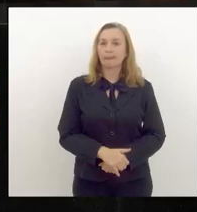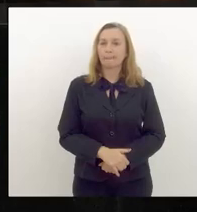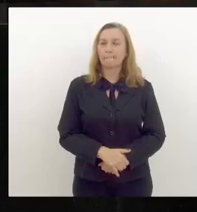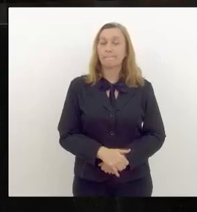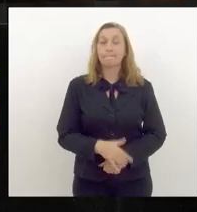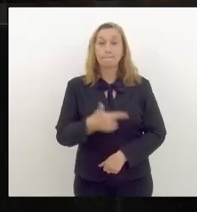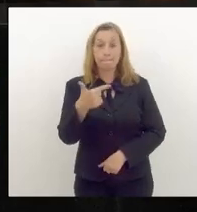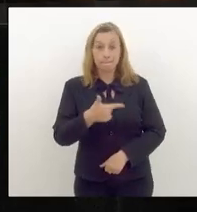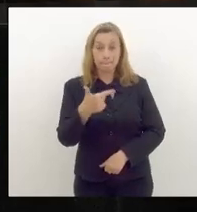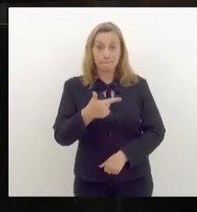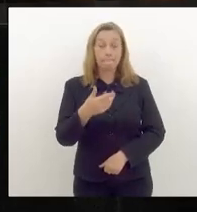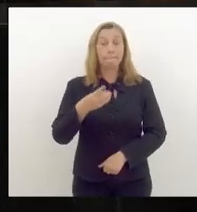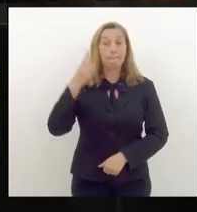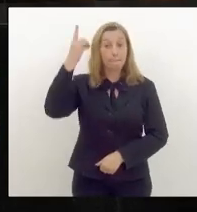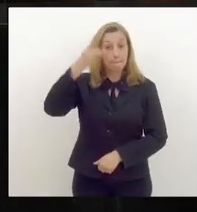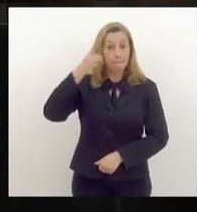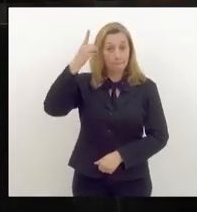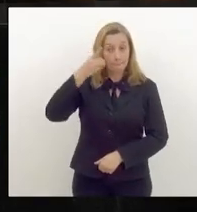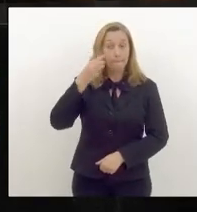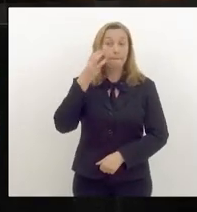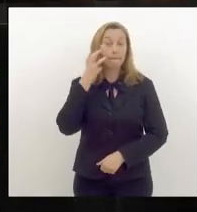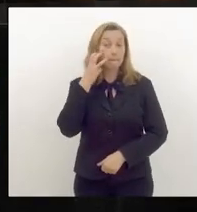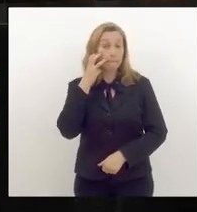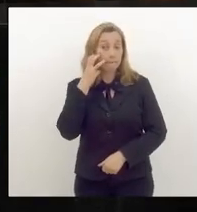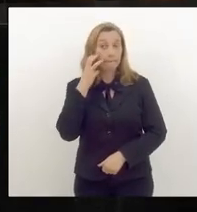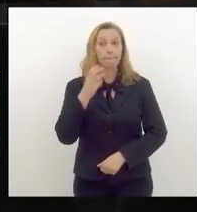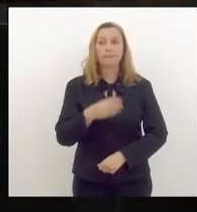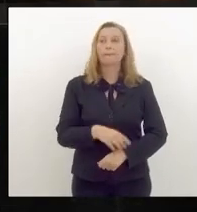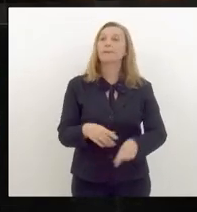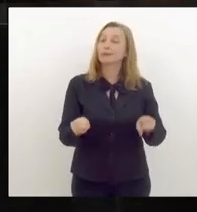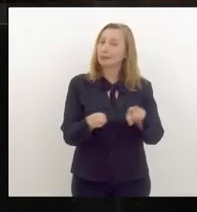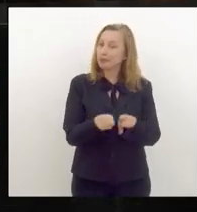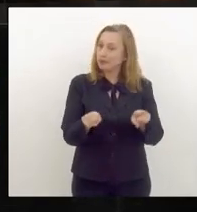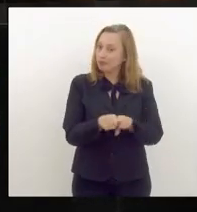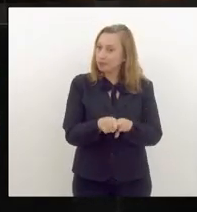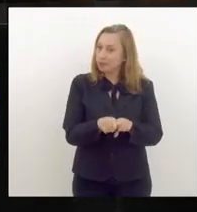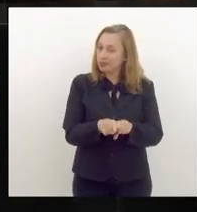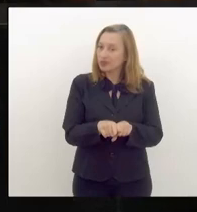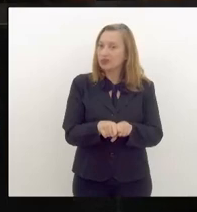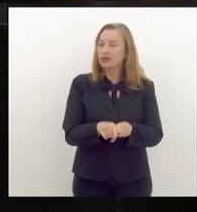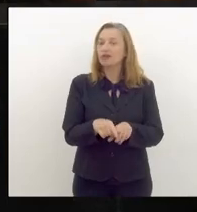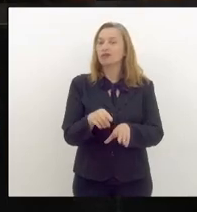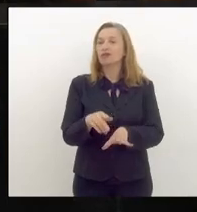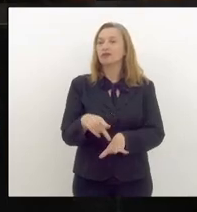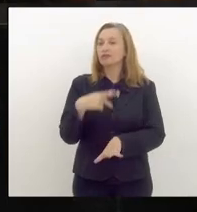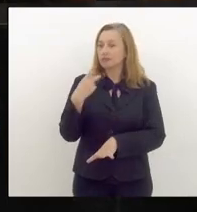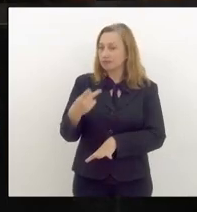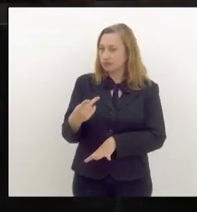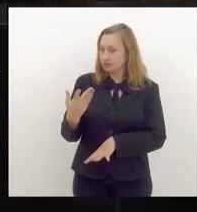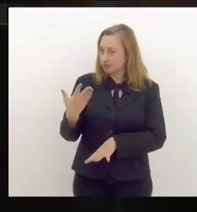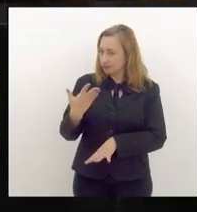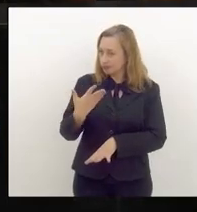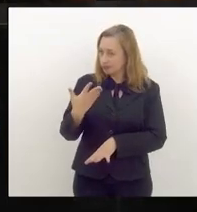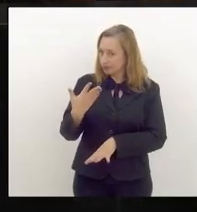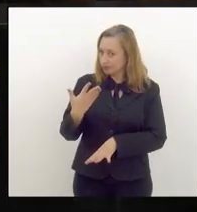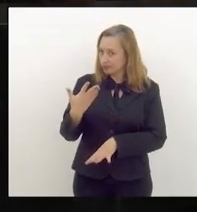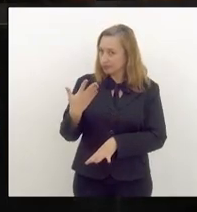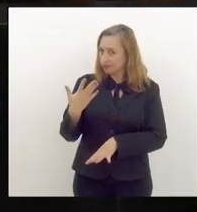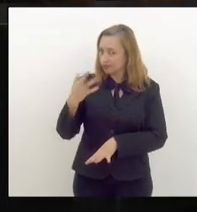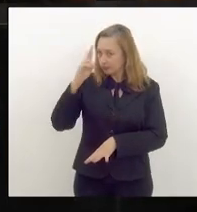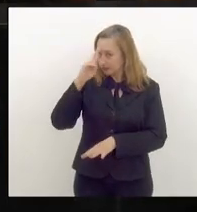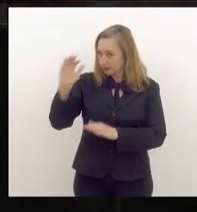o segundo Deputado Robério e também me dirigindo à vossa excelência que faz parte